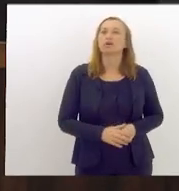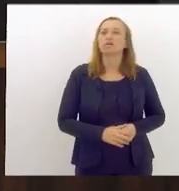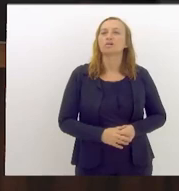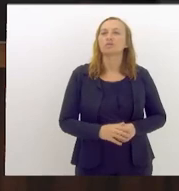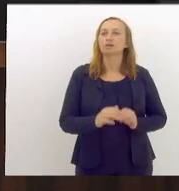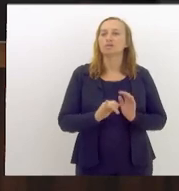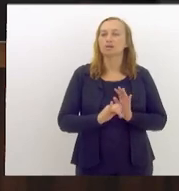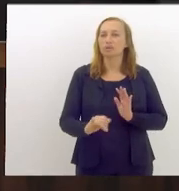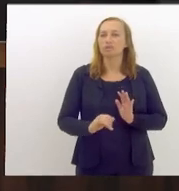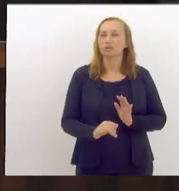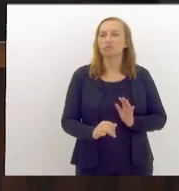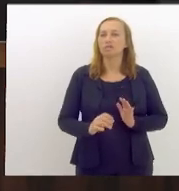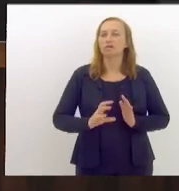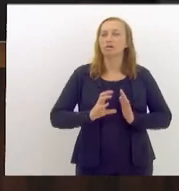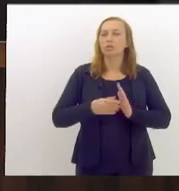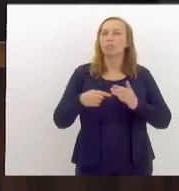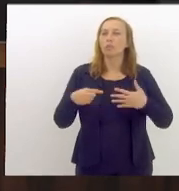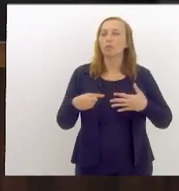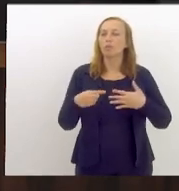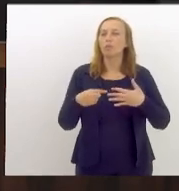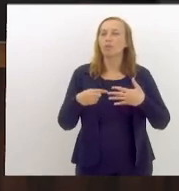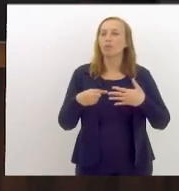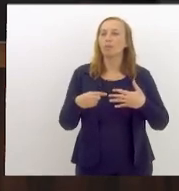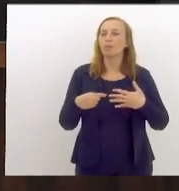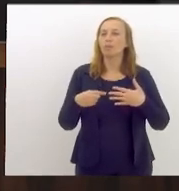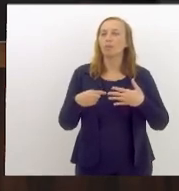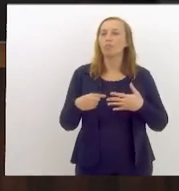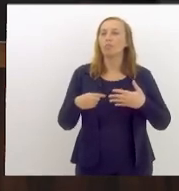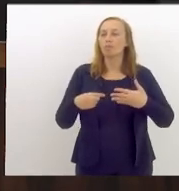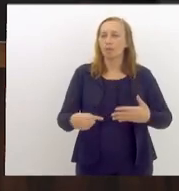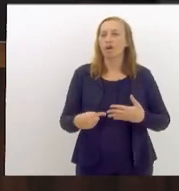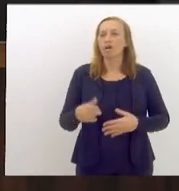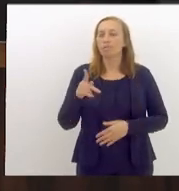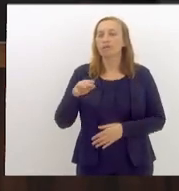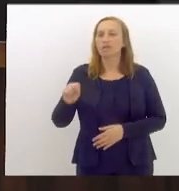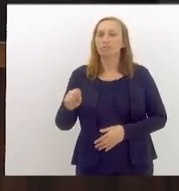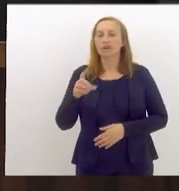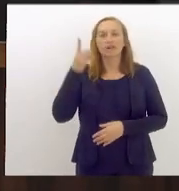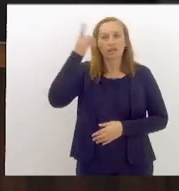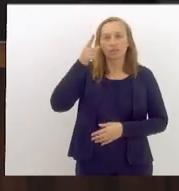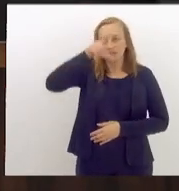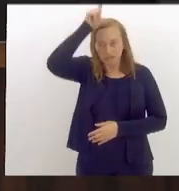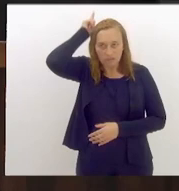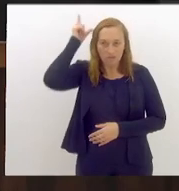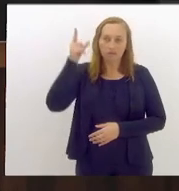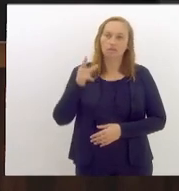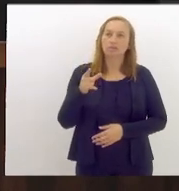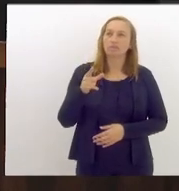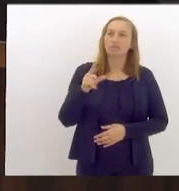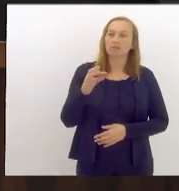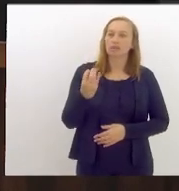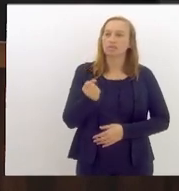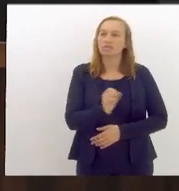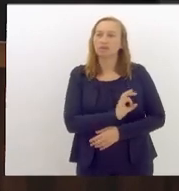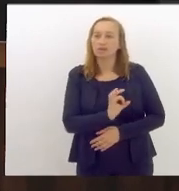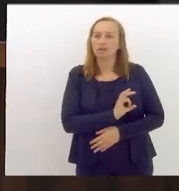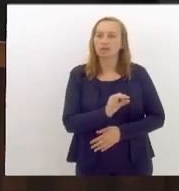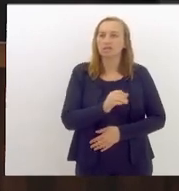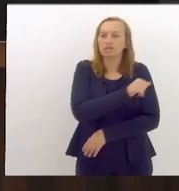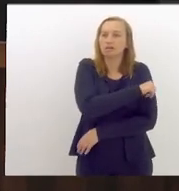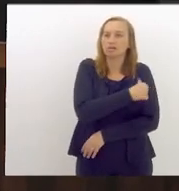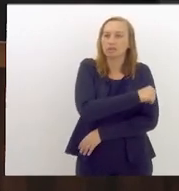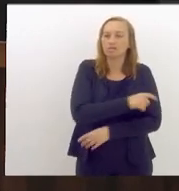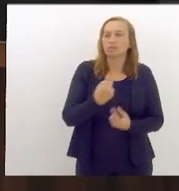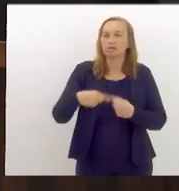vai à prorrogação com abstenção bancada do PSB PSOL Luiz Paulo enfermeira Rejane Ferreira Regiane